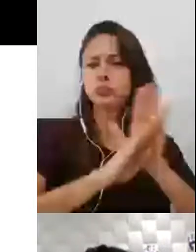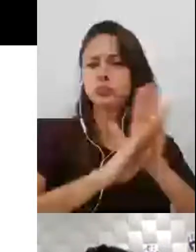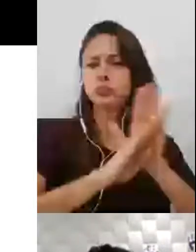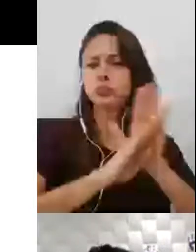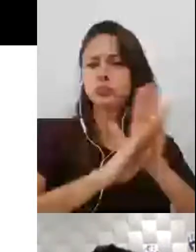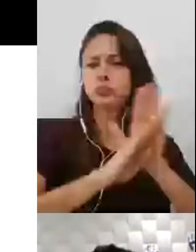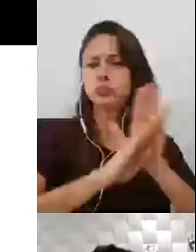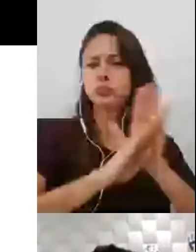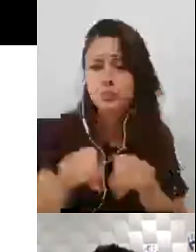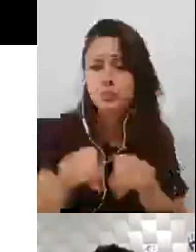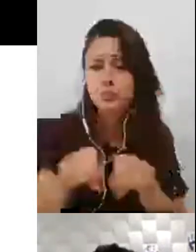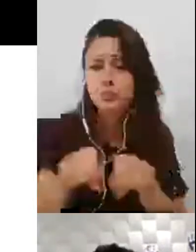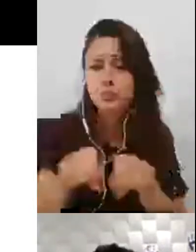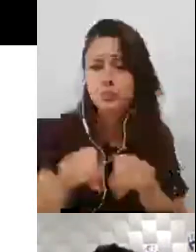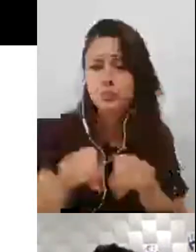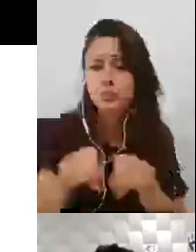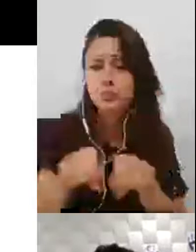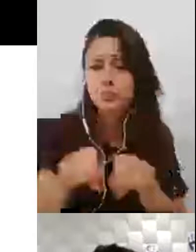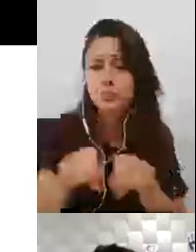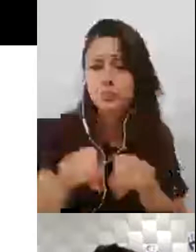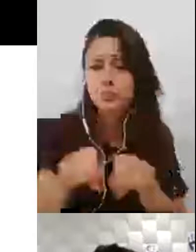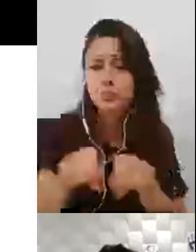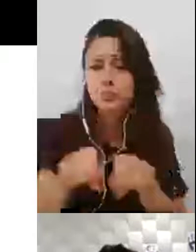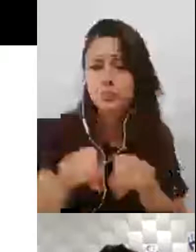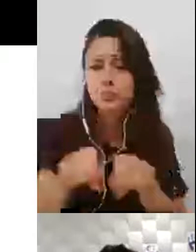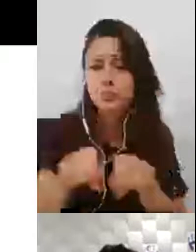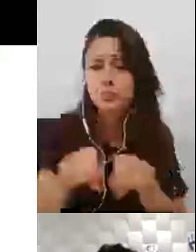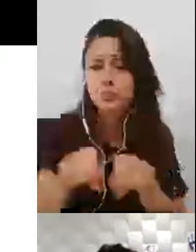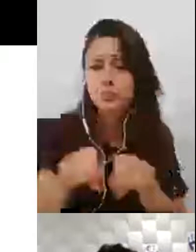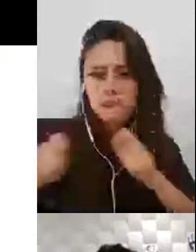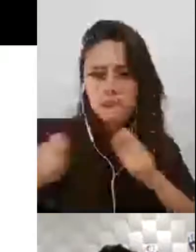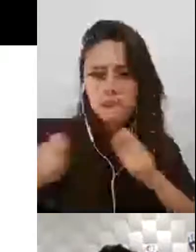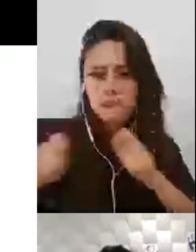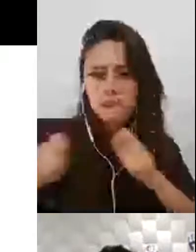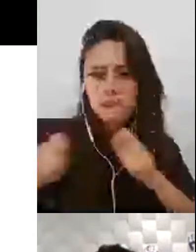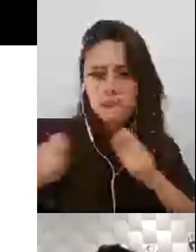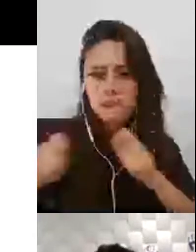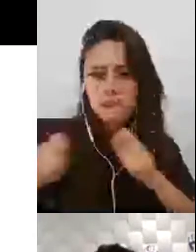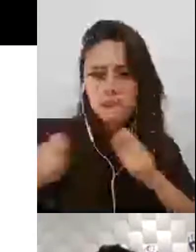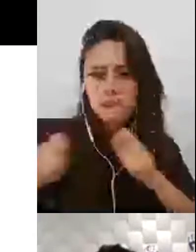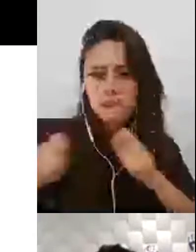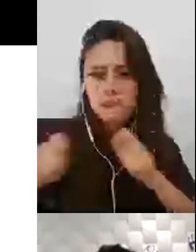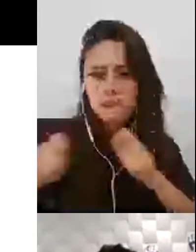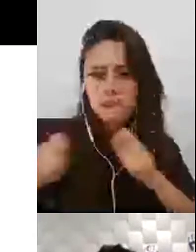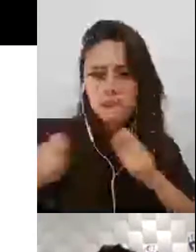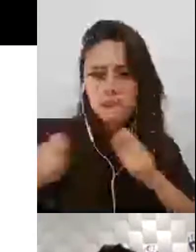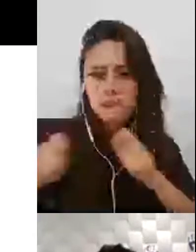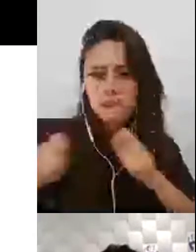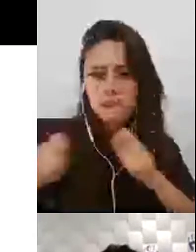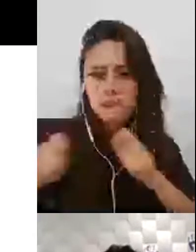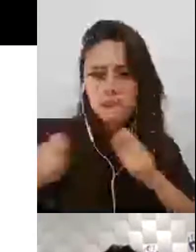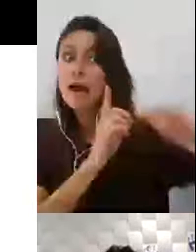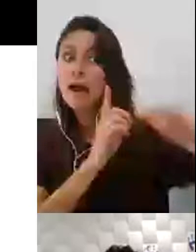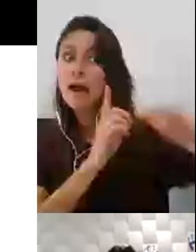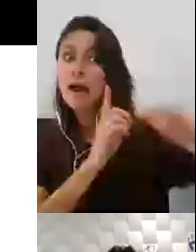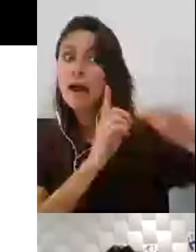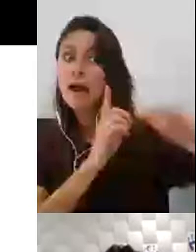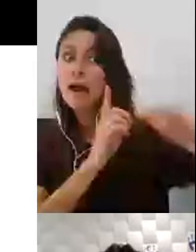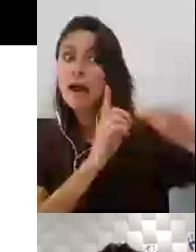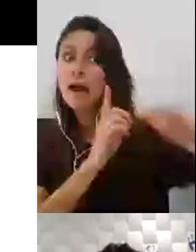qualidade, menor custo possível e um tempo de entrega rápido que atenda às necessidades do